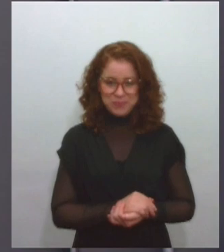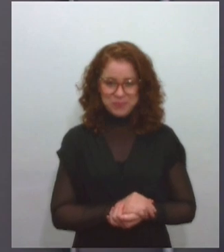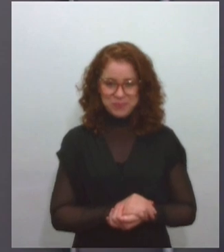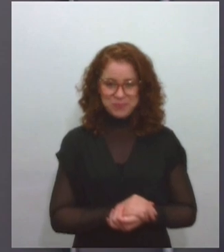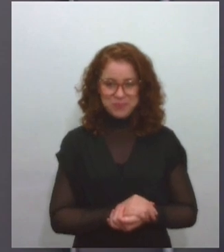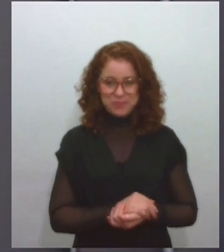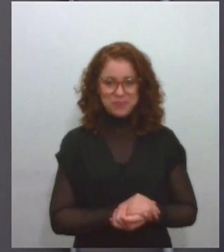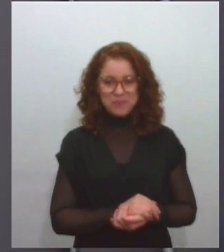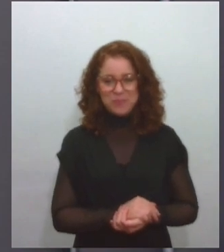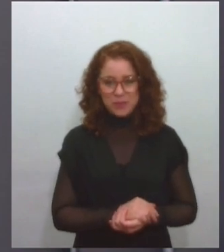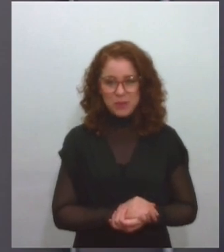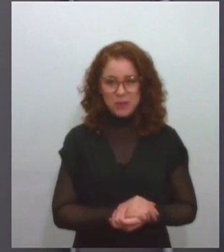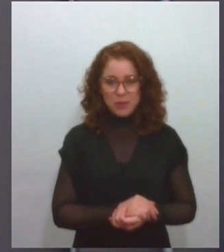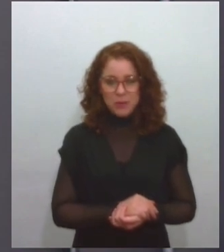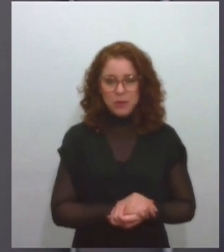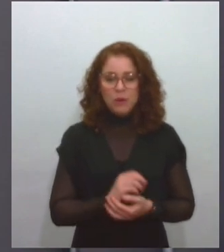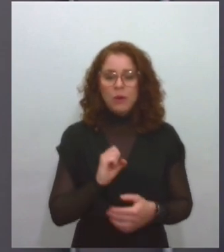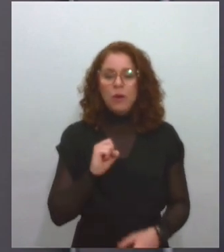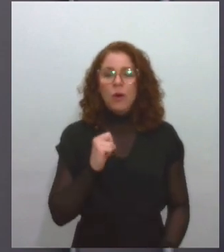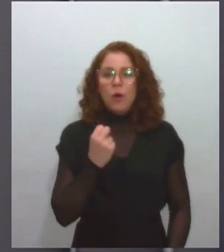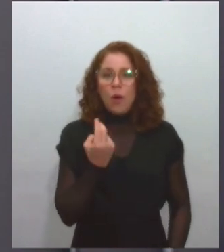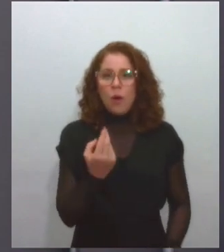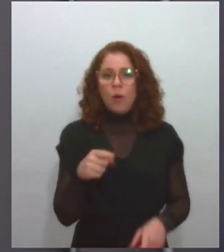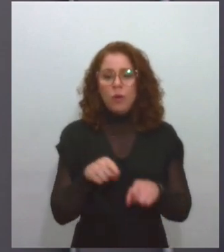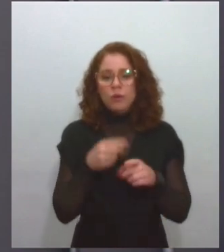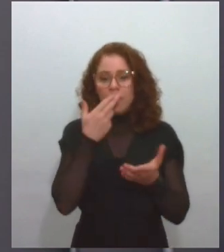3216-6803, ou pelo e-mail